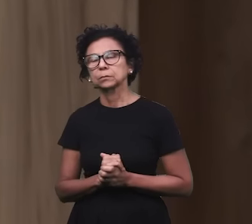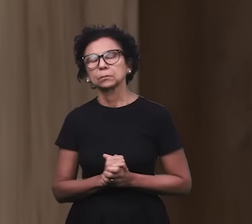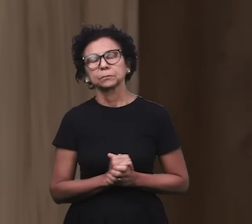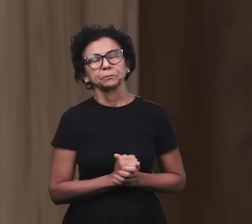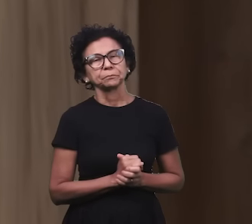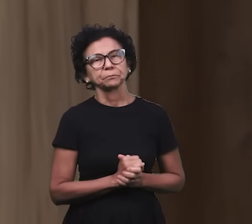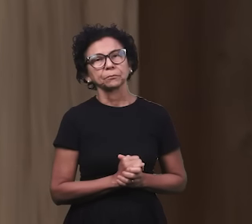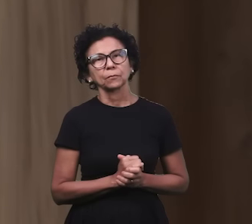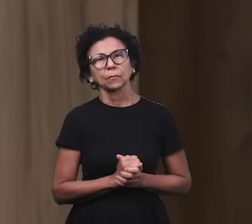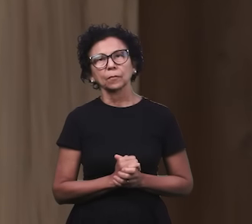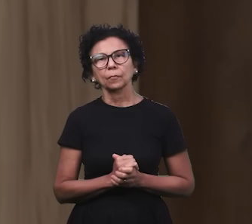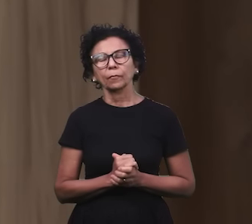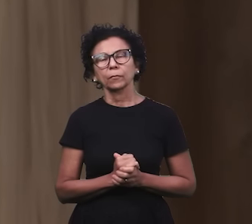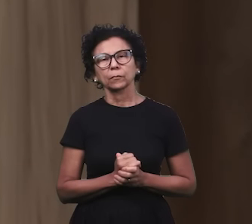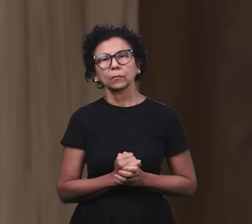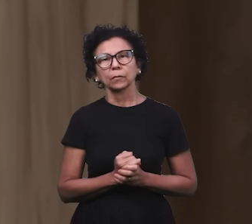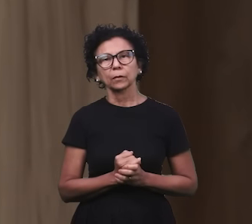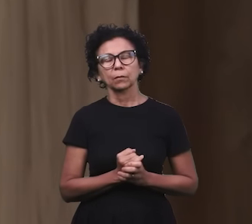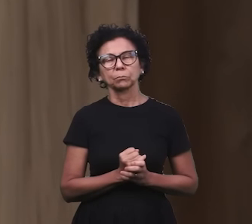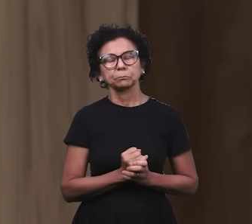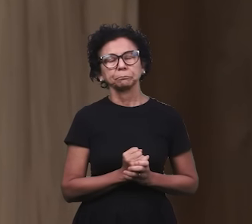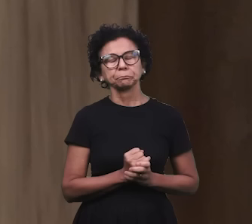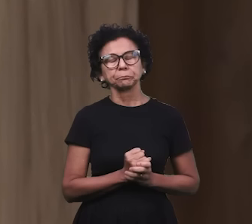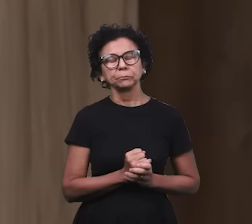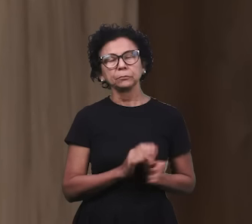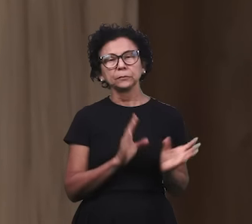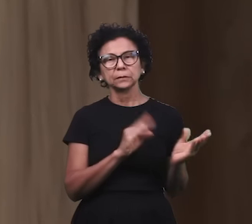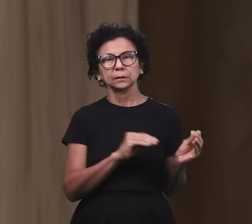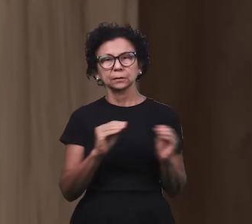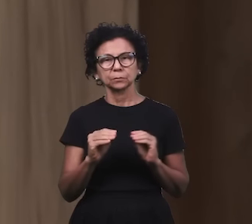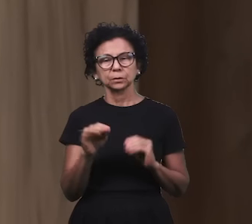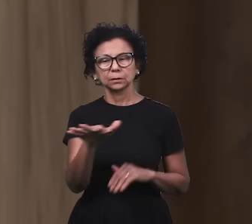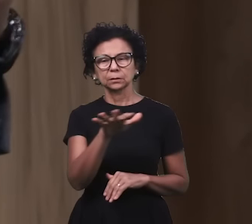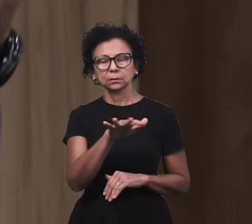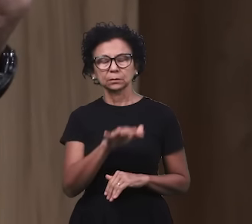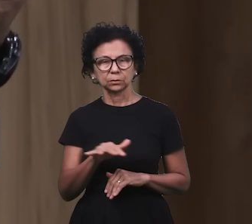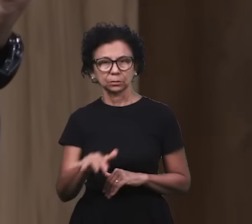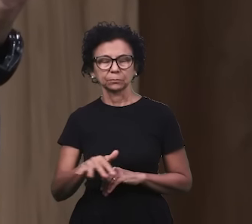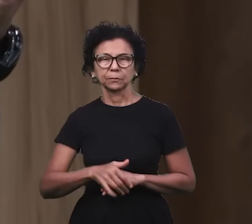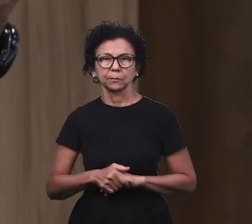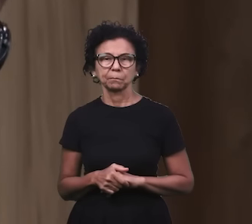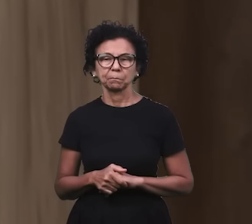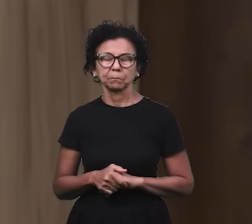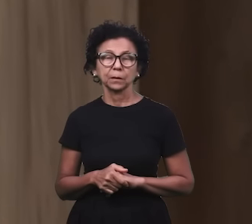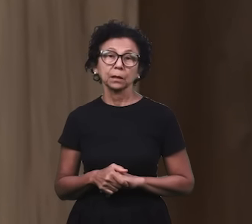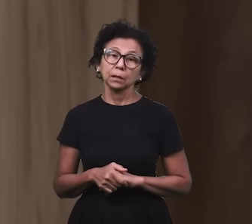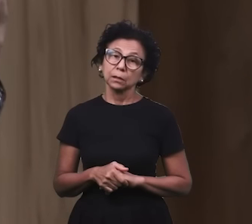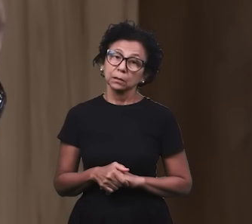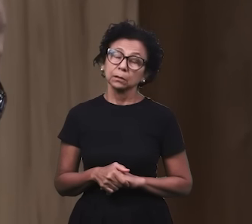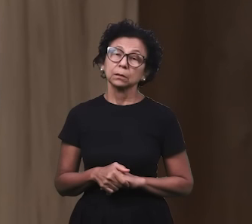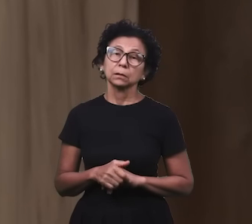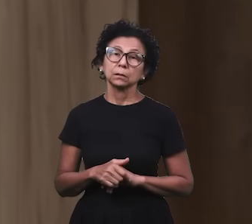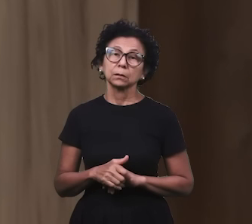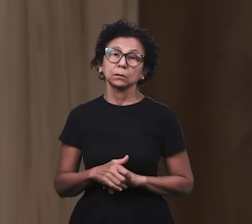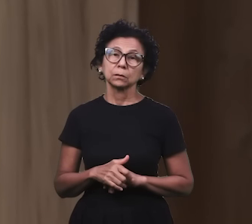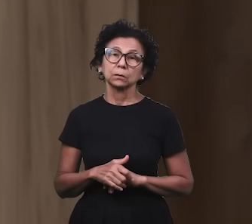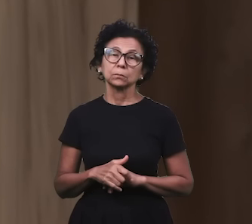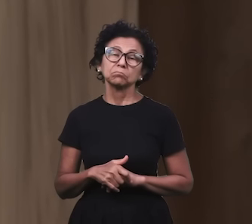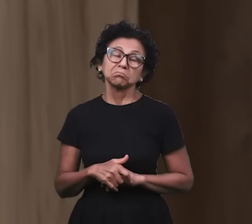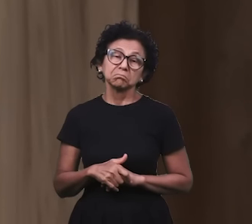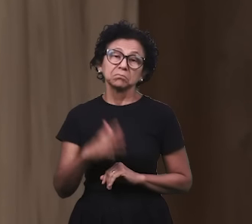vinda e a respeito desse episódio da sua adolescência. Tudo que nós sabemos sobre a adolescência do